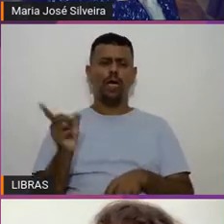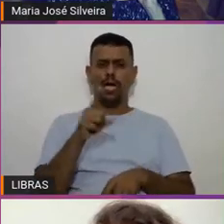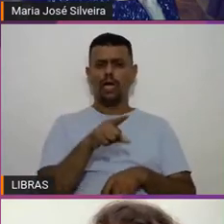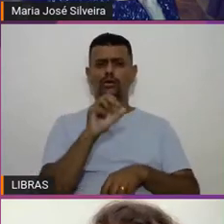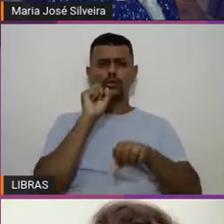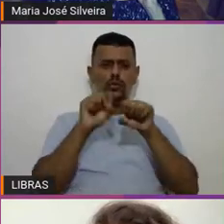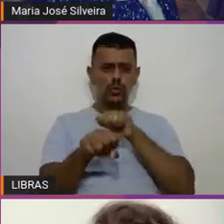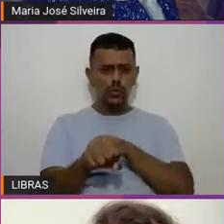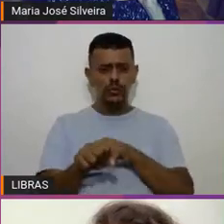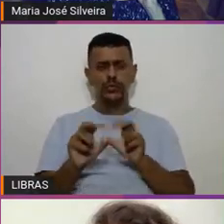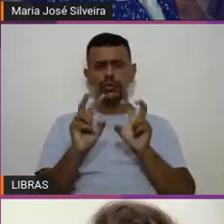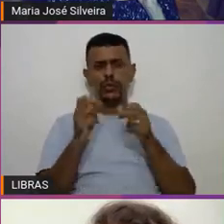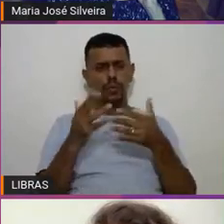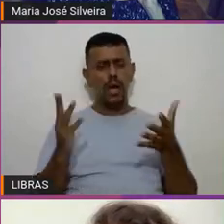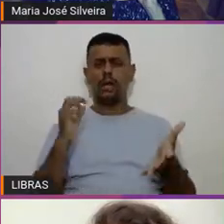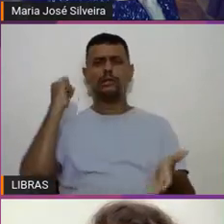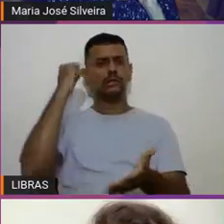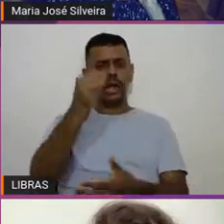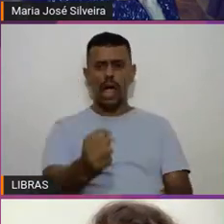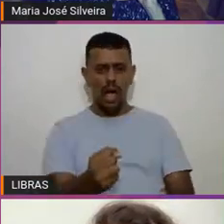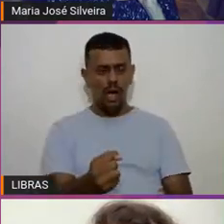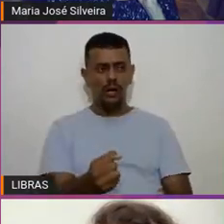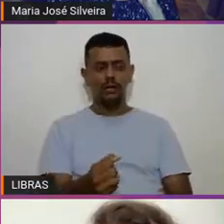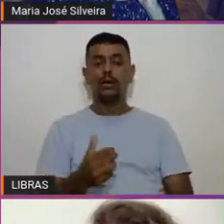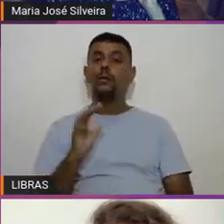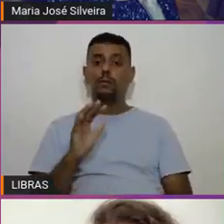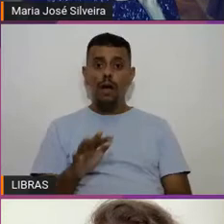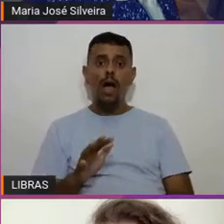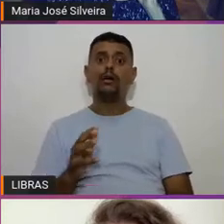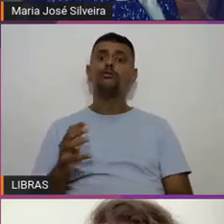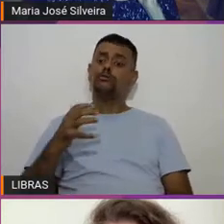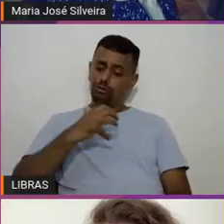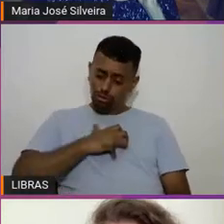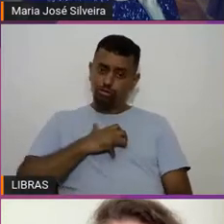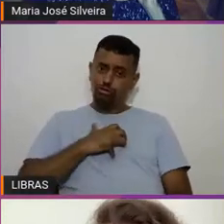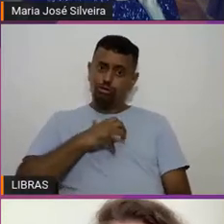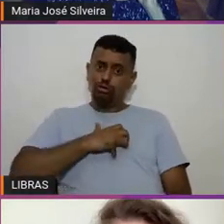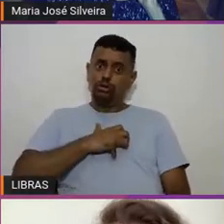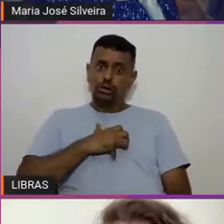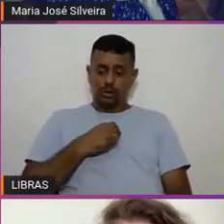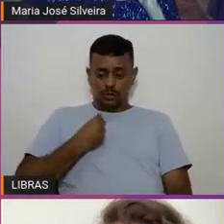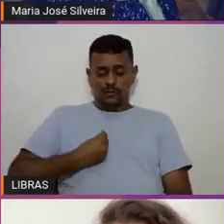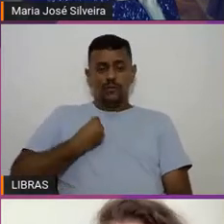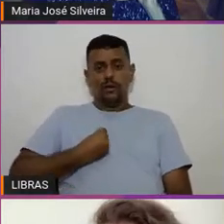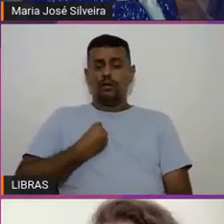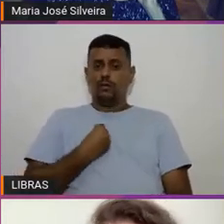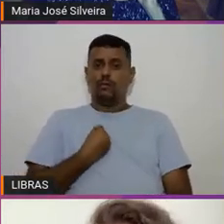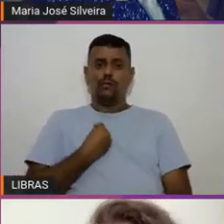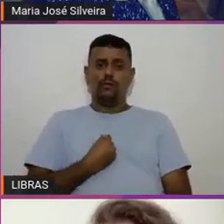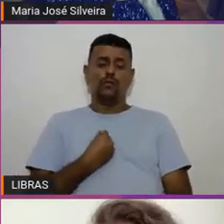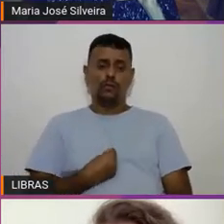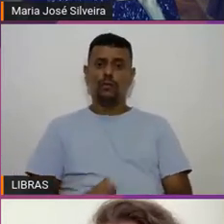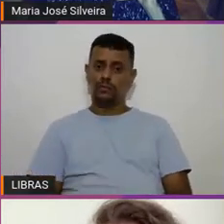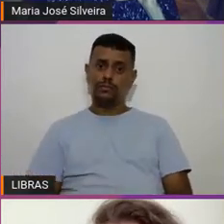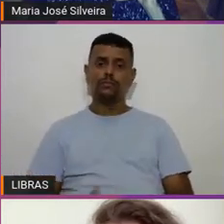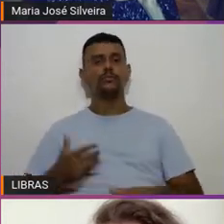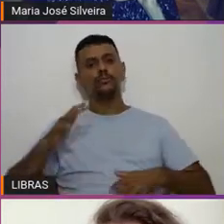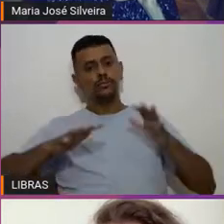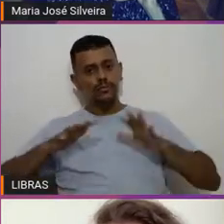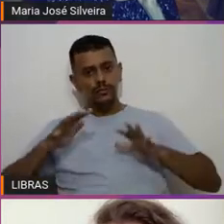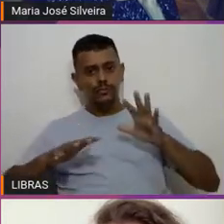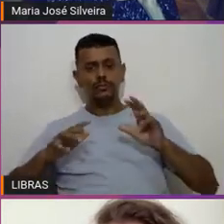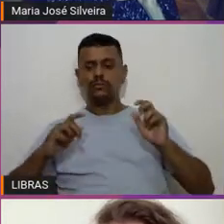é um monte você sentir vivo né lê postar leva uma